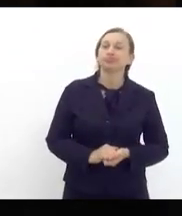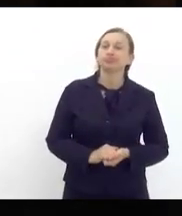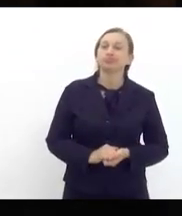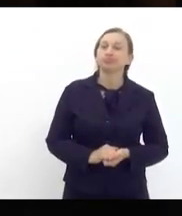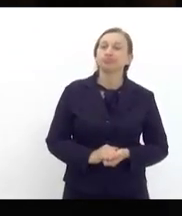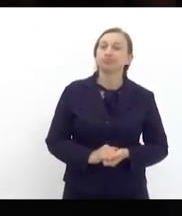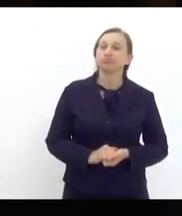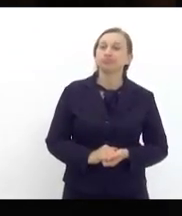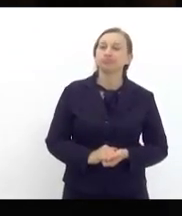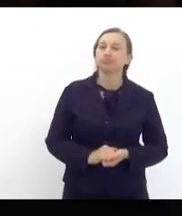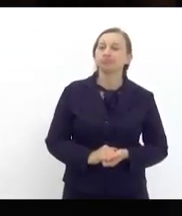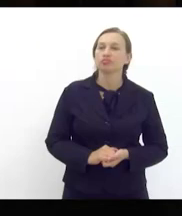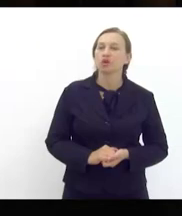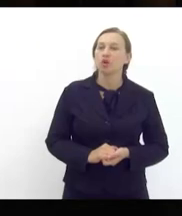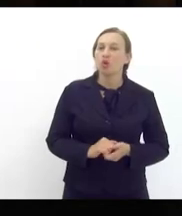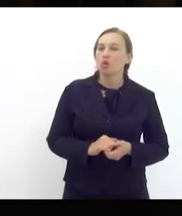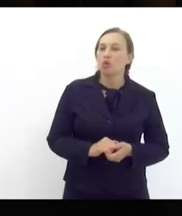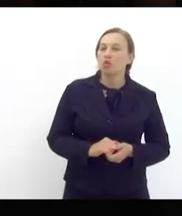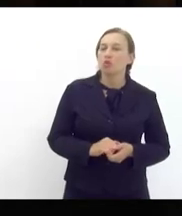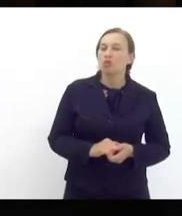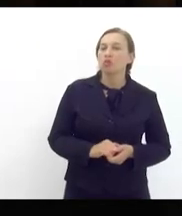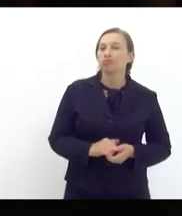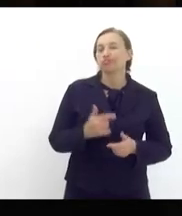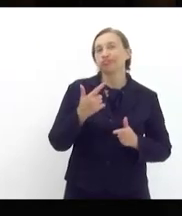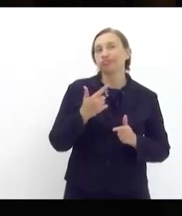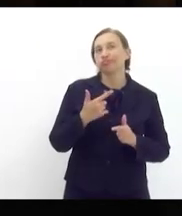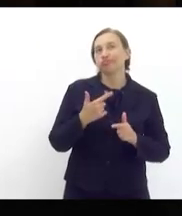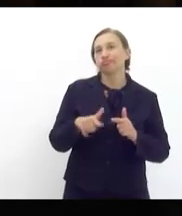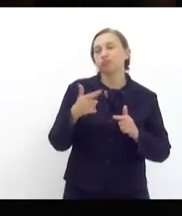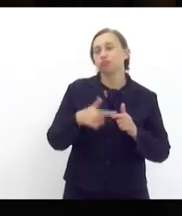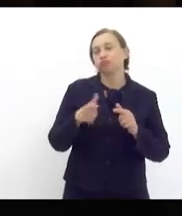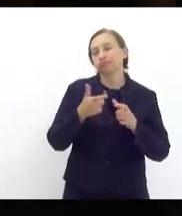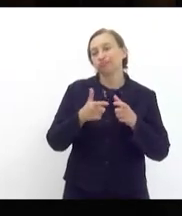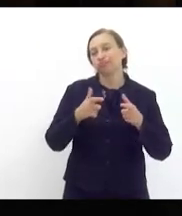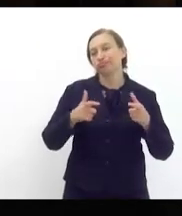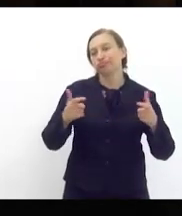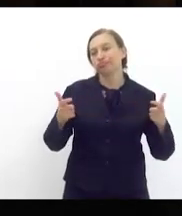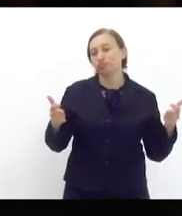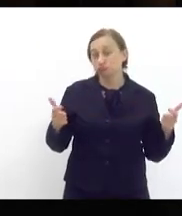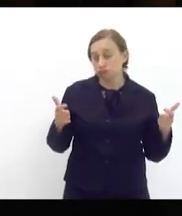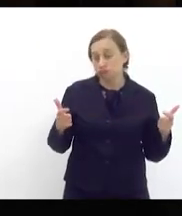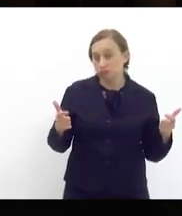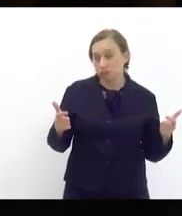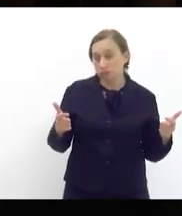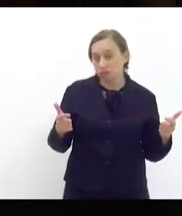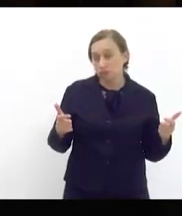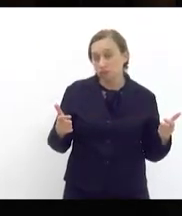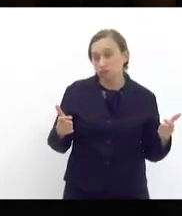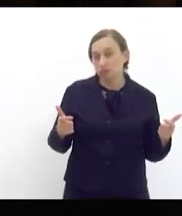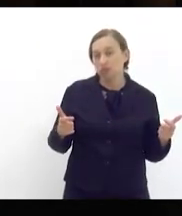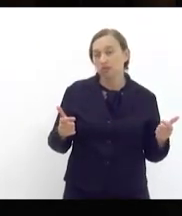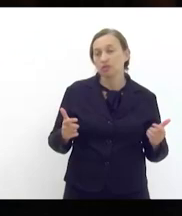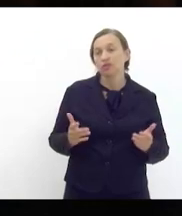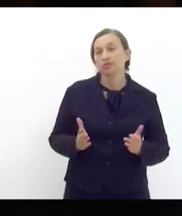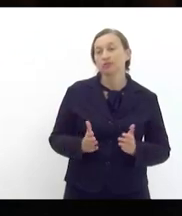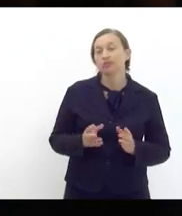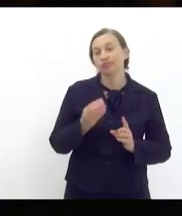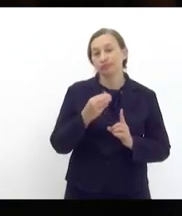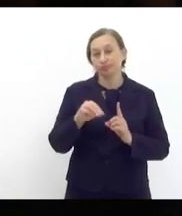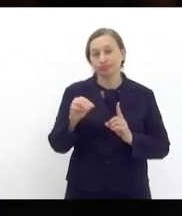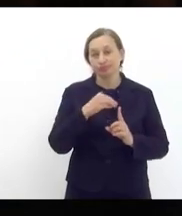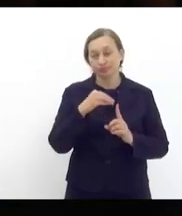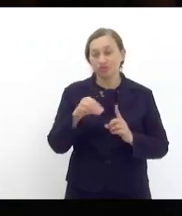numa lógica, num círculo, tão, uma bola de neve, numa situação de extrema vulnerabilidade.